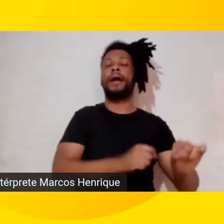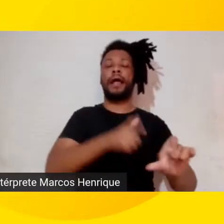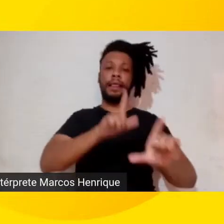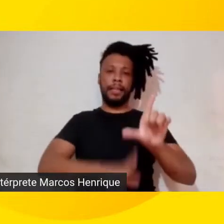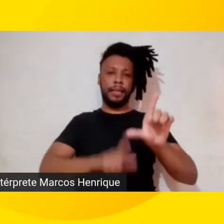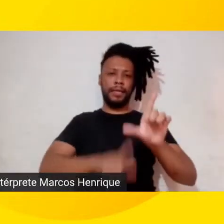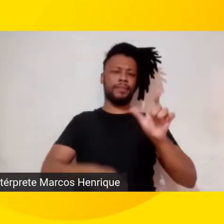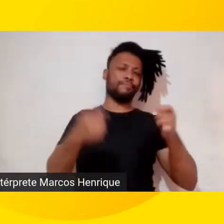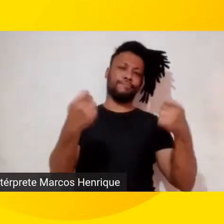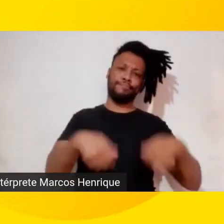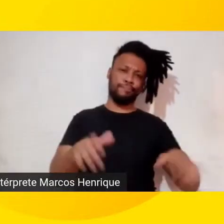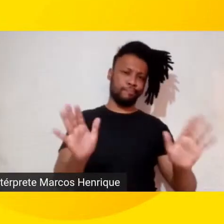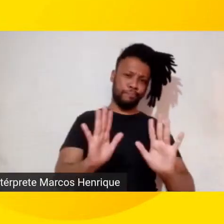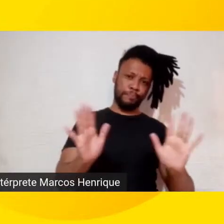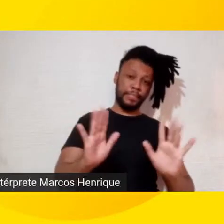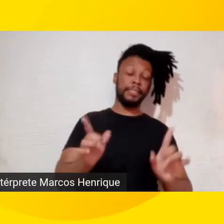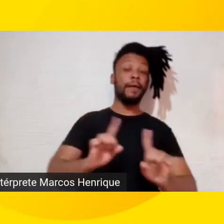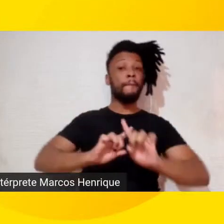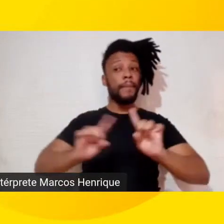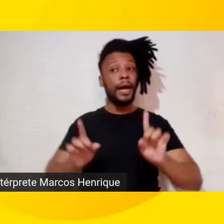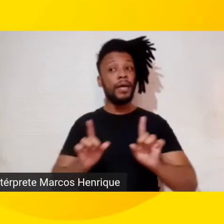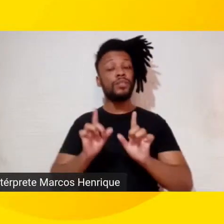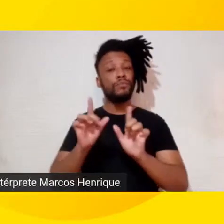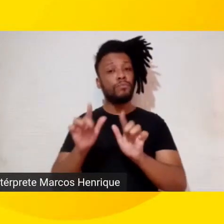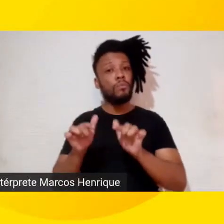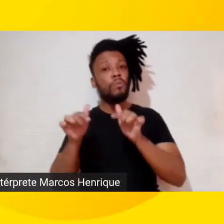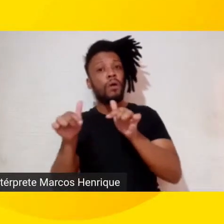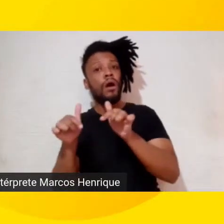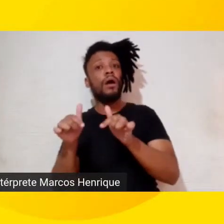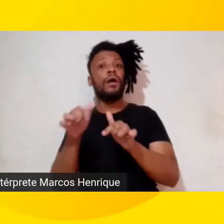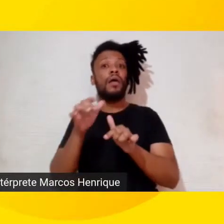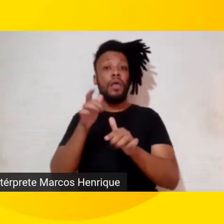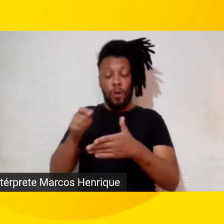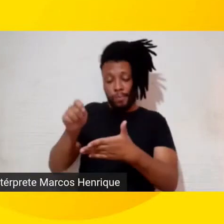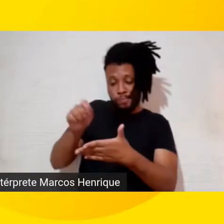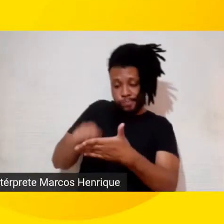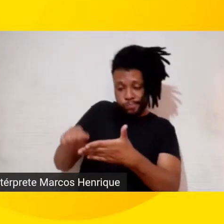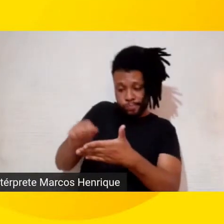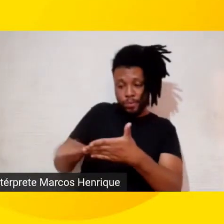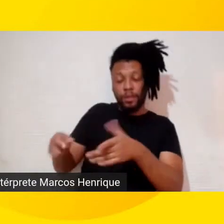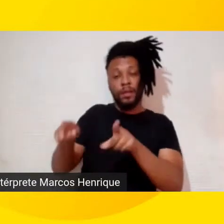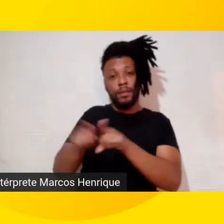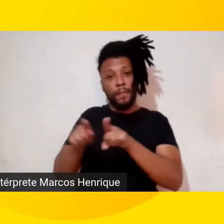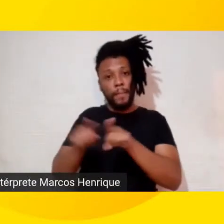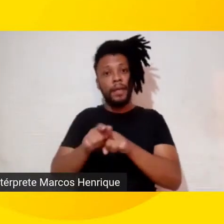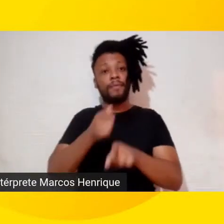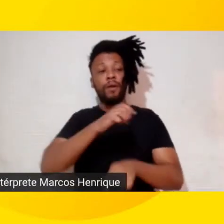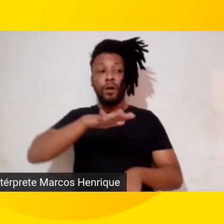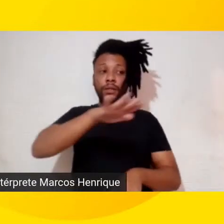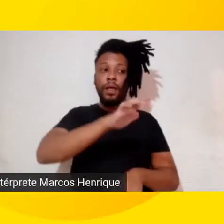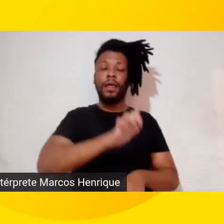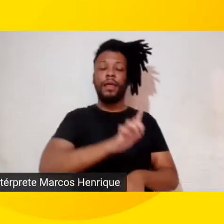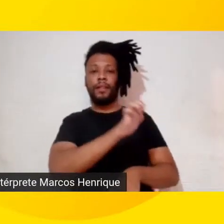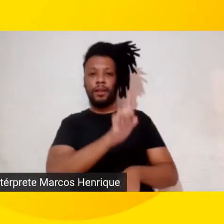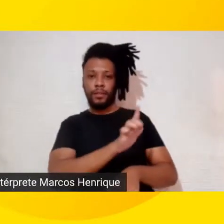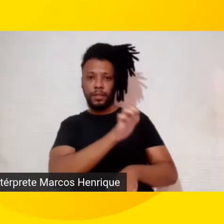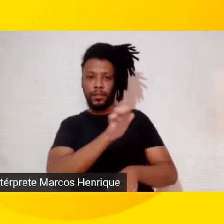letras, mas o fato de eu ser uma escritora também que venho da área da literatura,